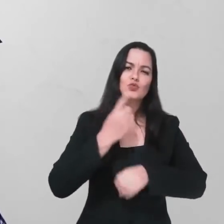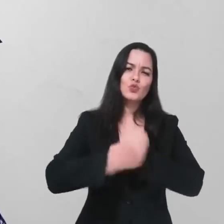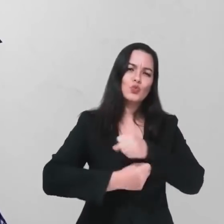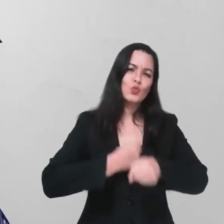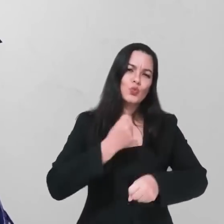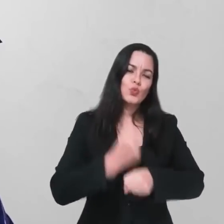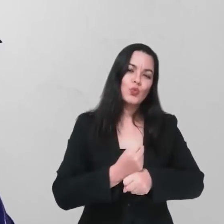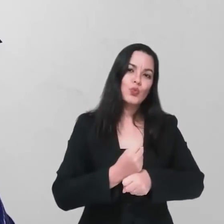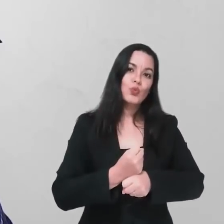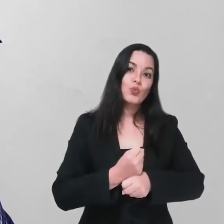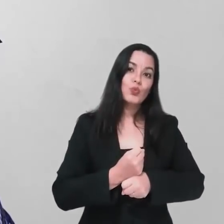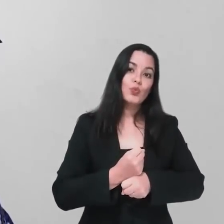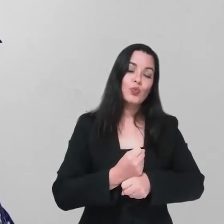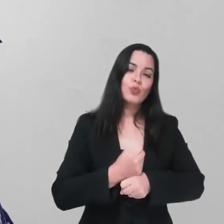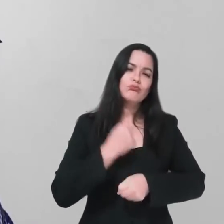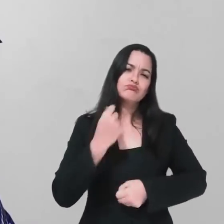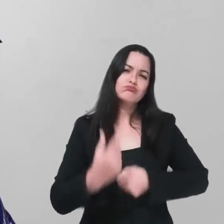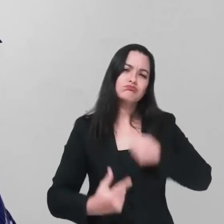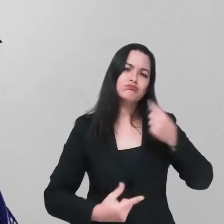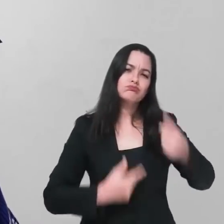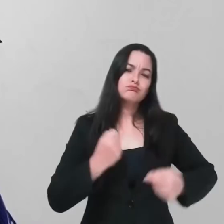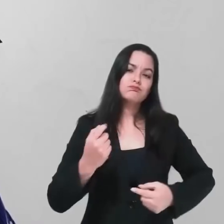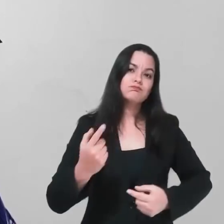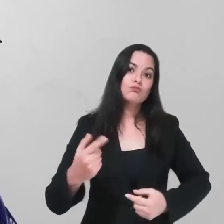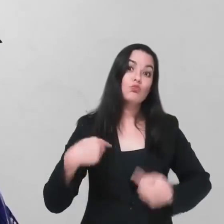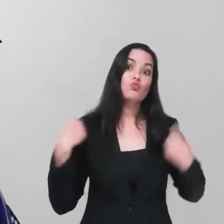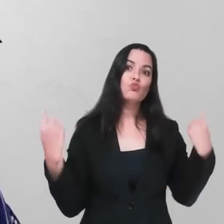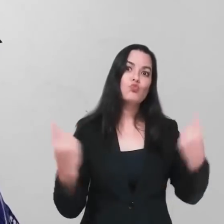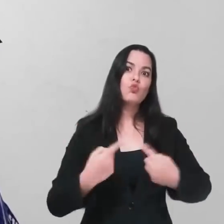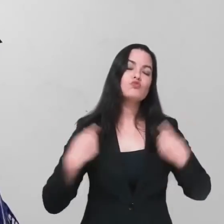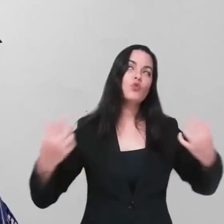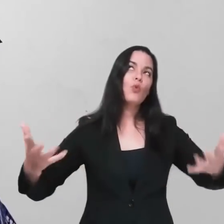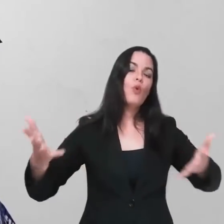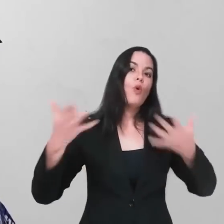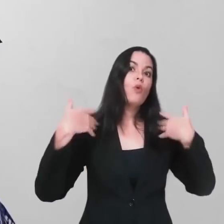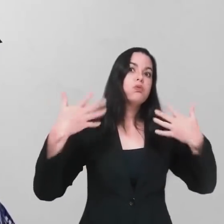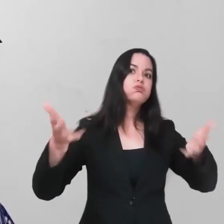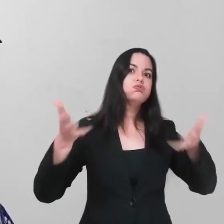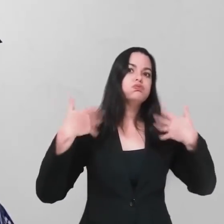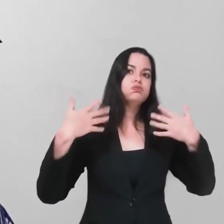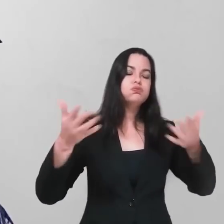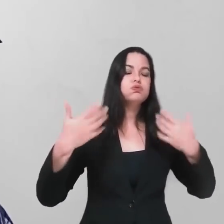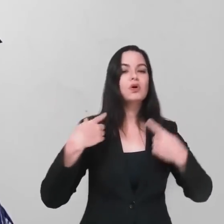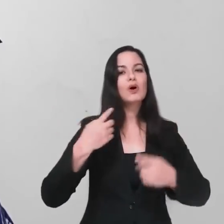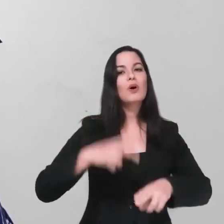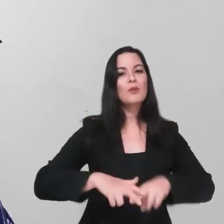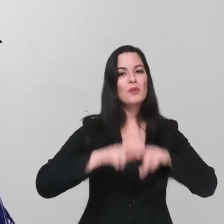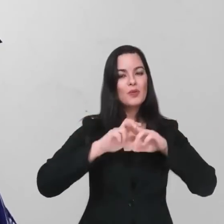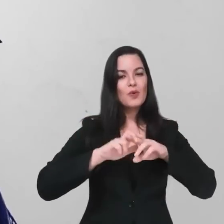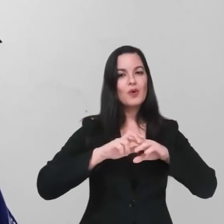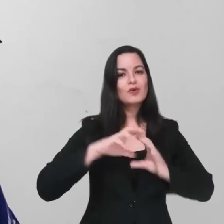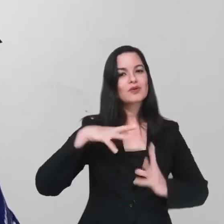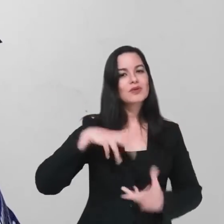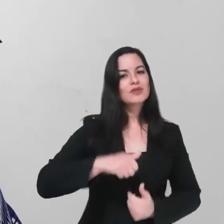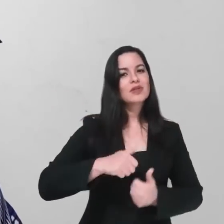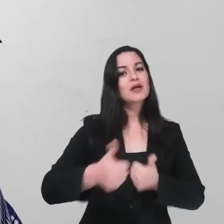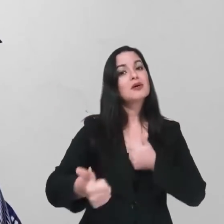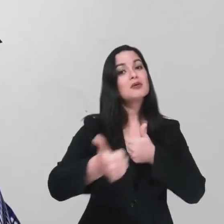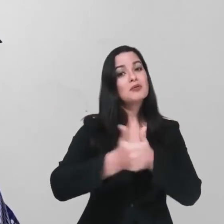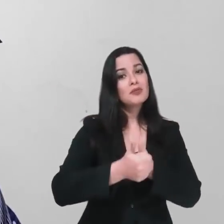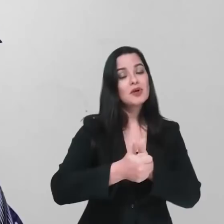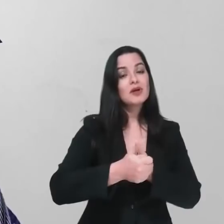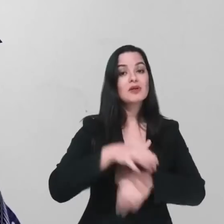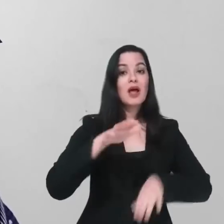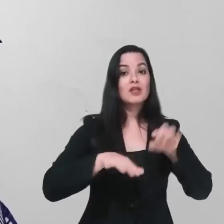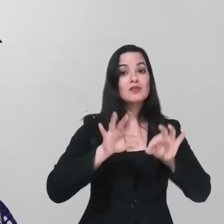maior do que em outras épocas, quando a Terra está passando bem mais longe do Sol e o